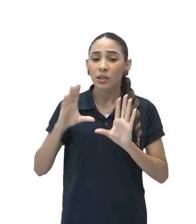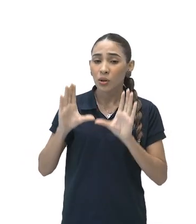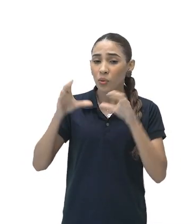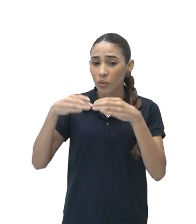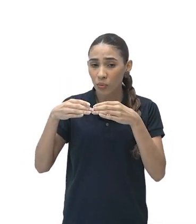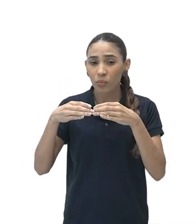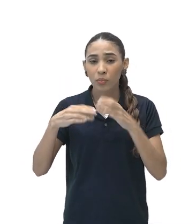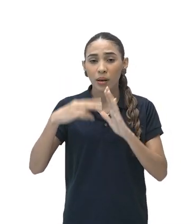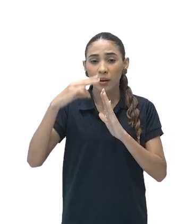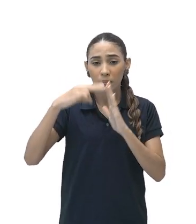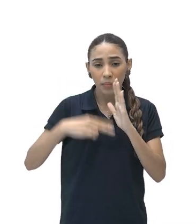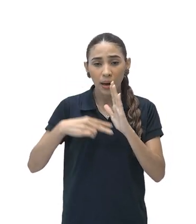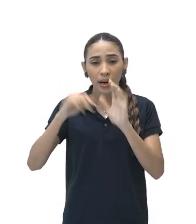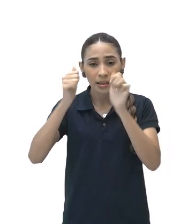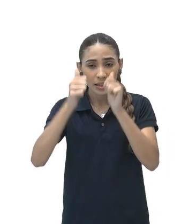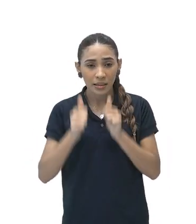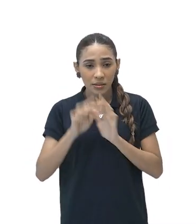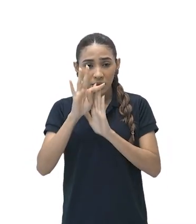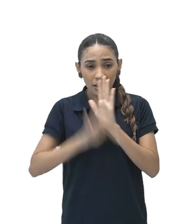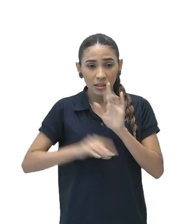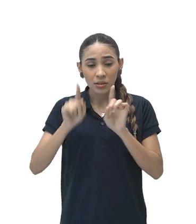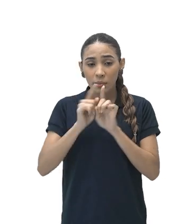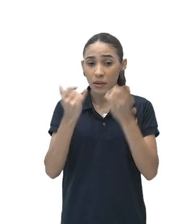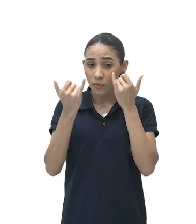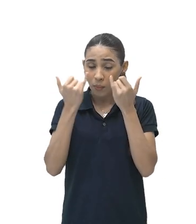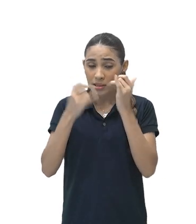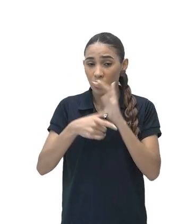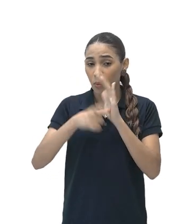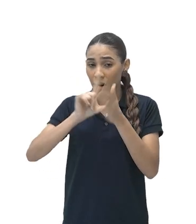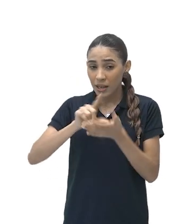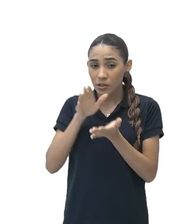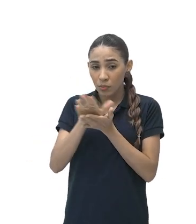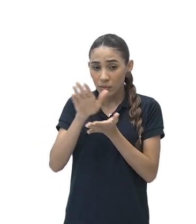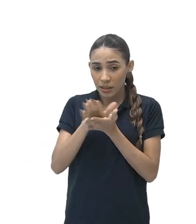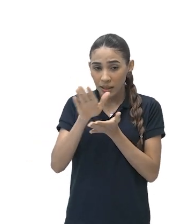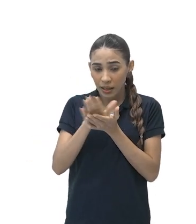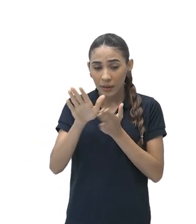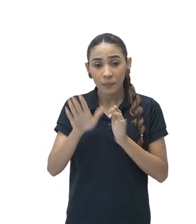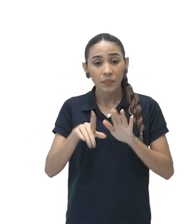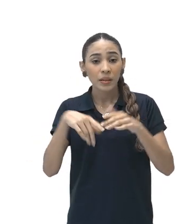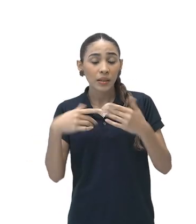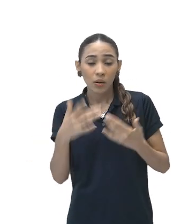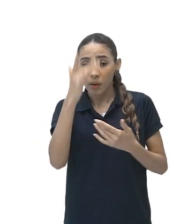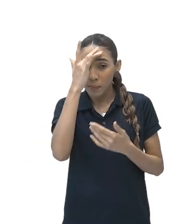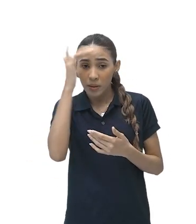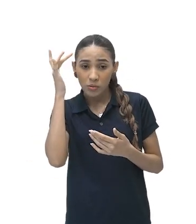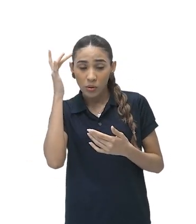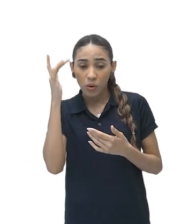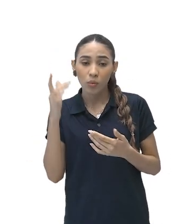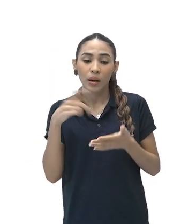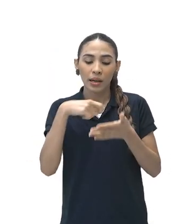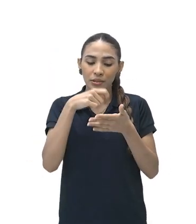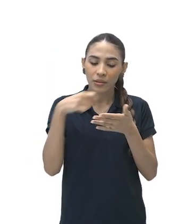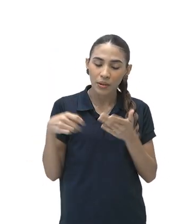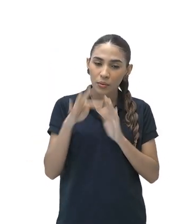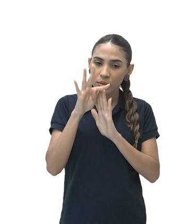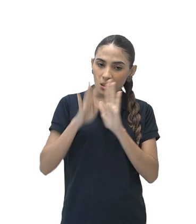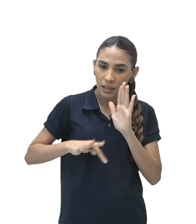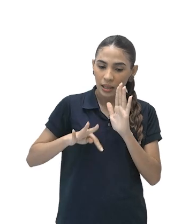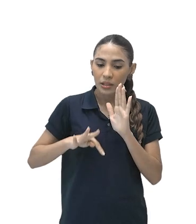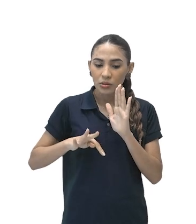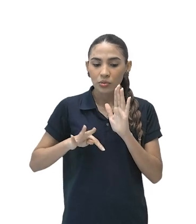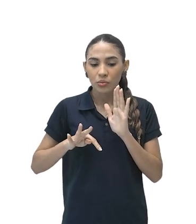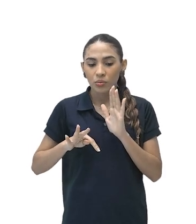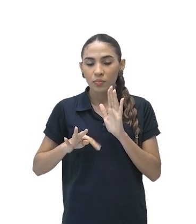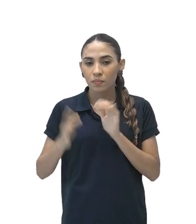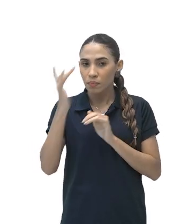o texto e as informações antes de publicar. Então, além de a pessoa que escreveu aquele texto ser